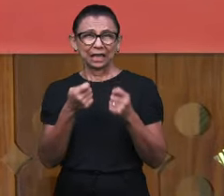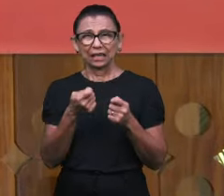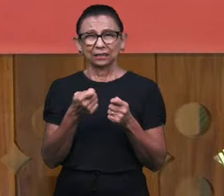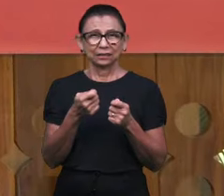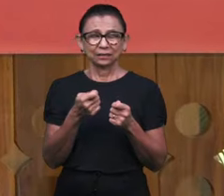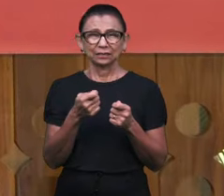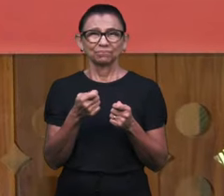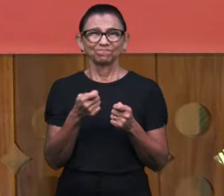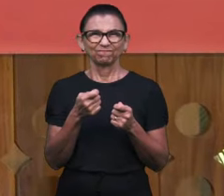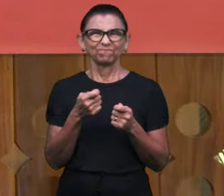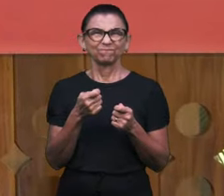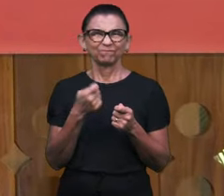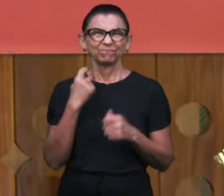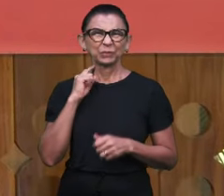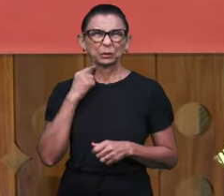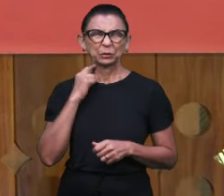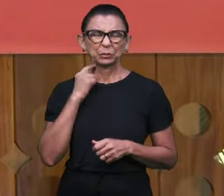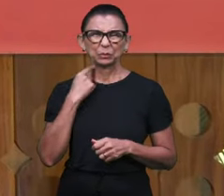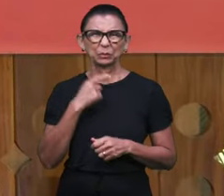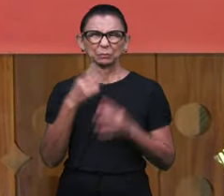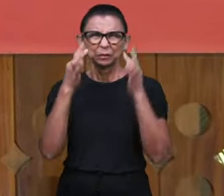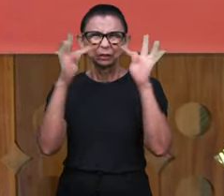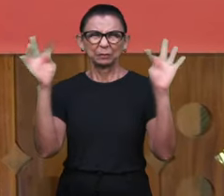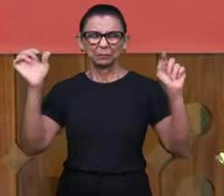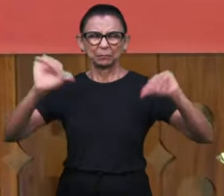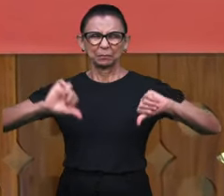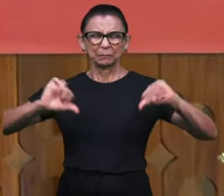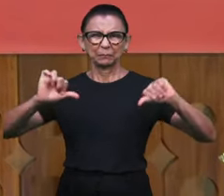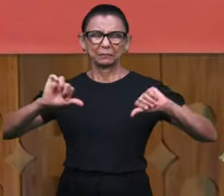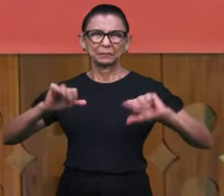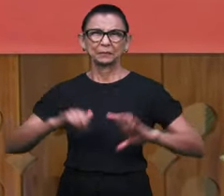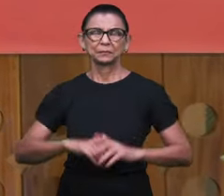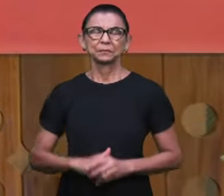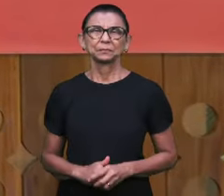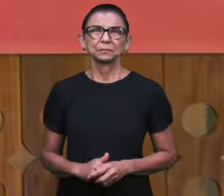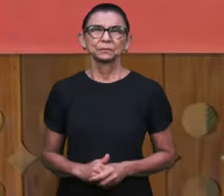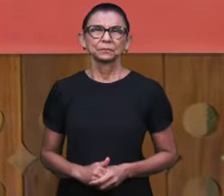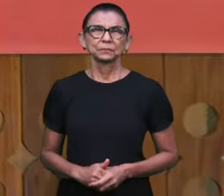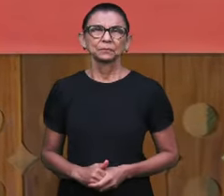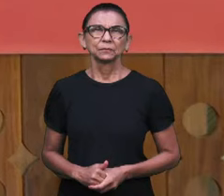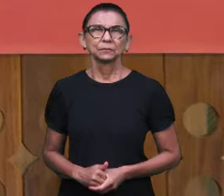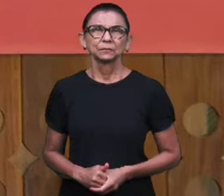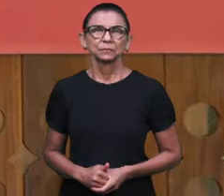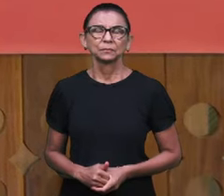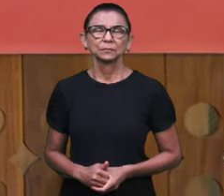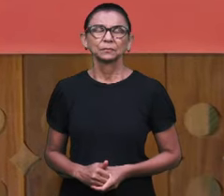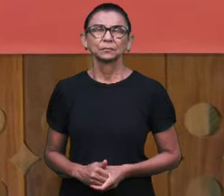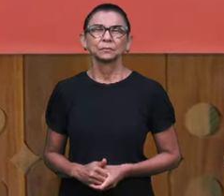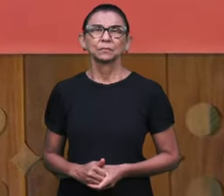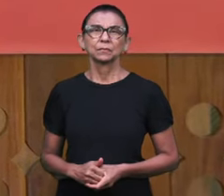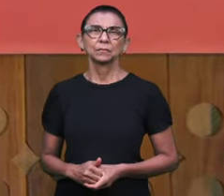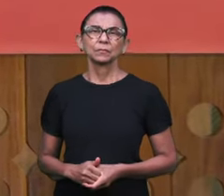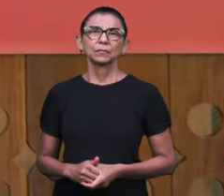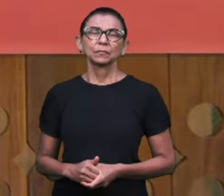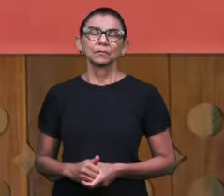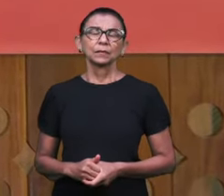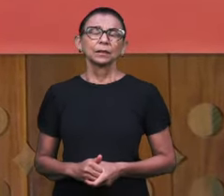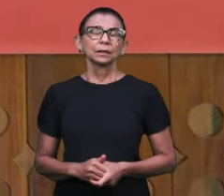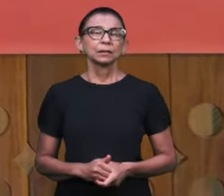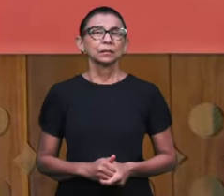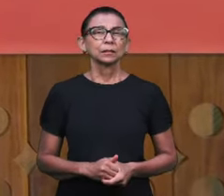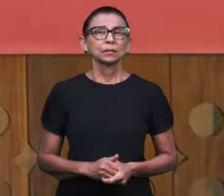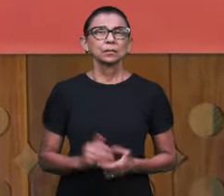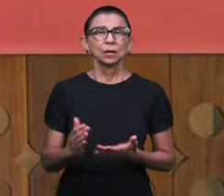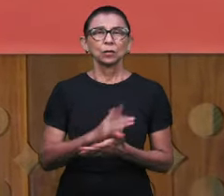vida dele como uma ressurreição, ele vai entender, é o chifre do carneiro que não foi limpo.